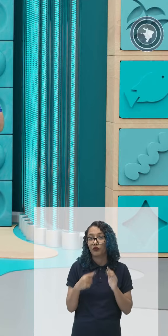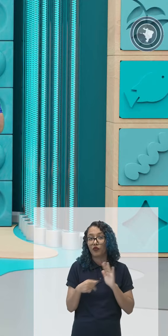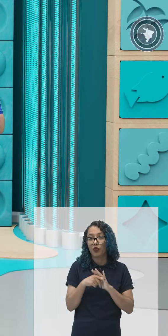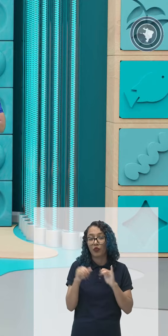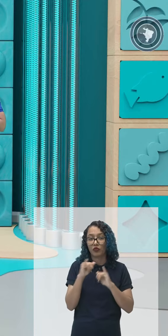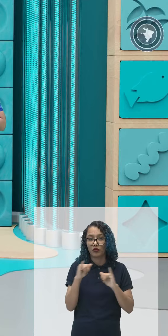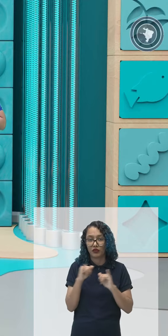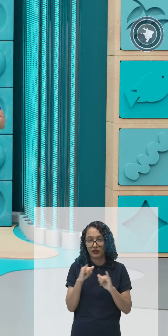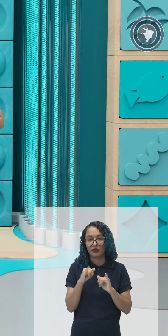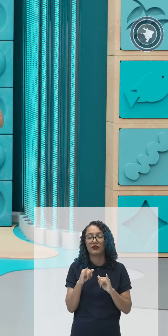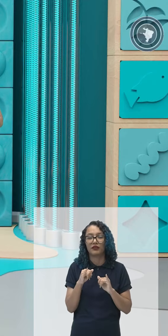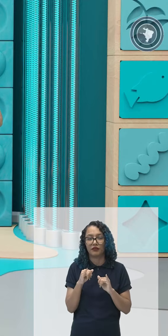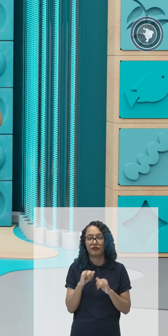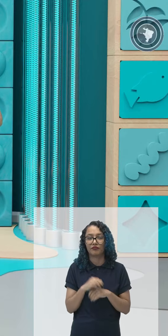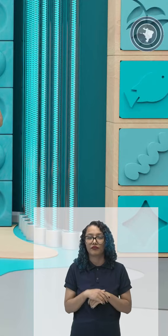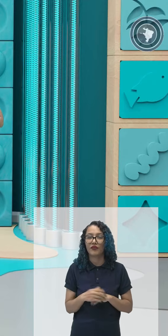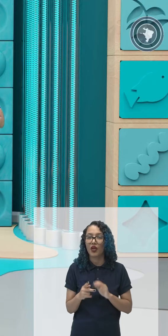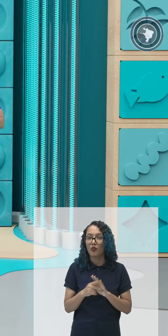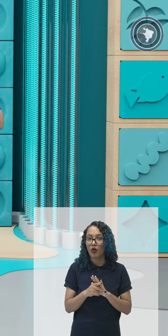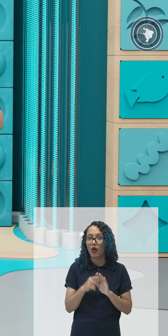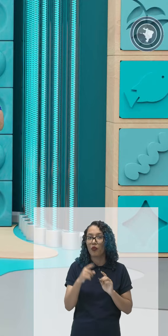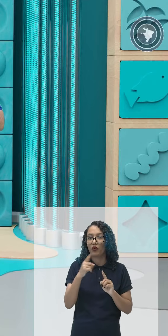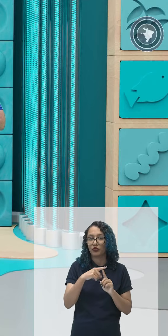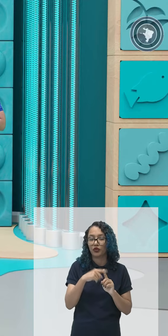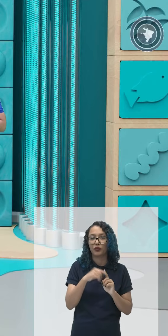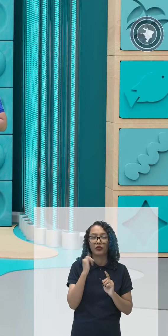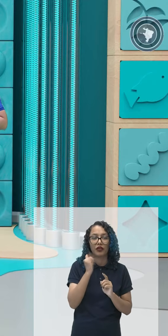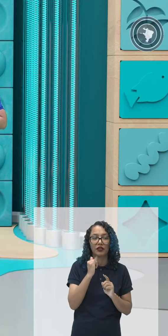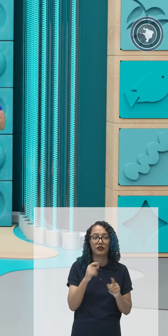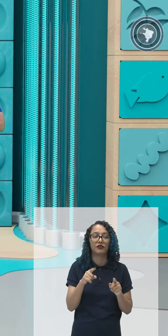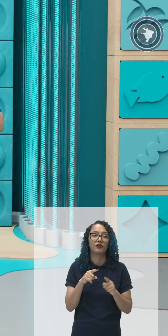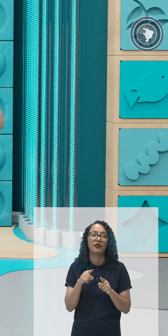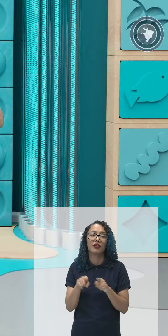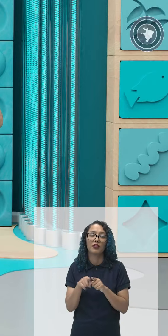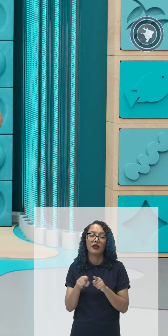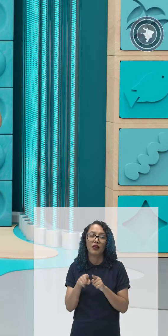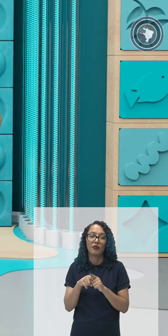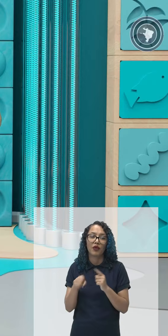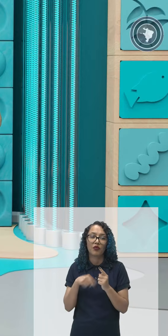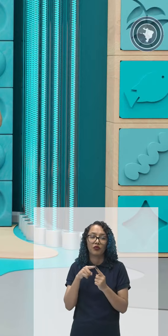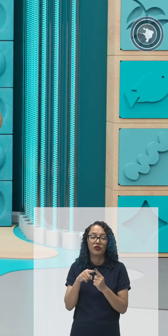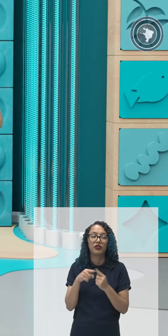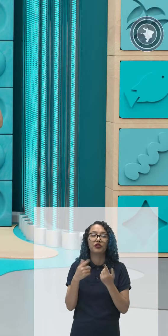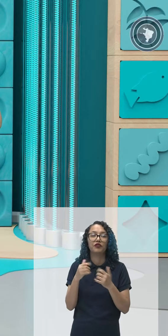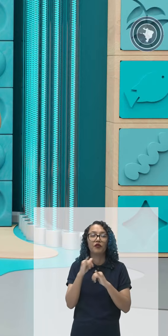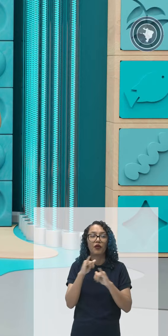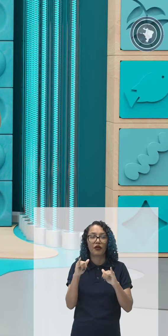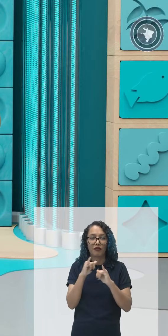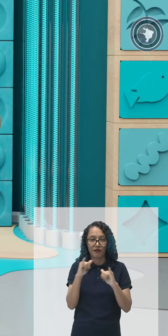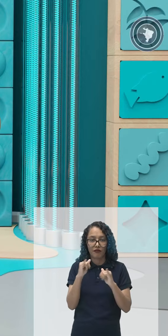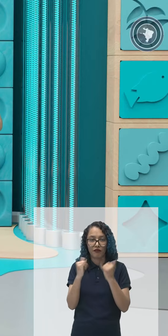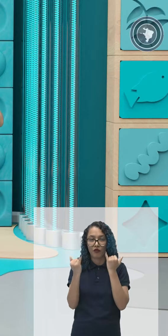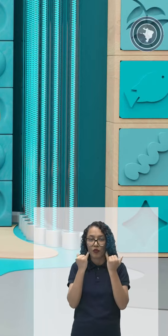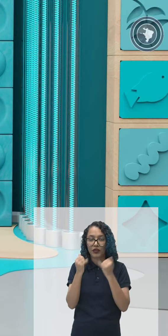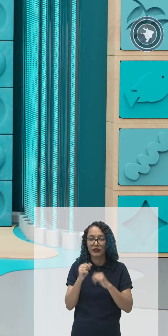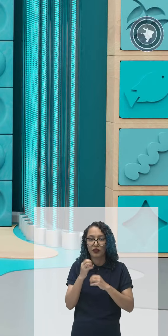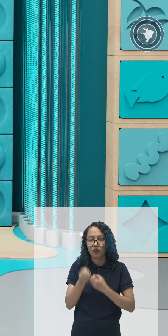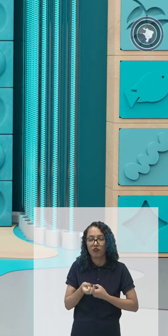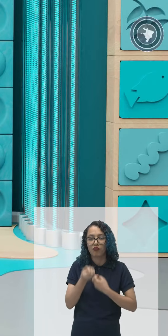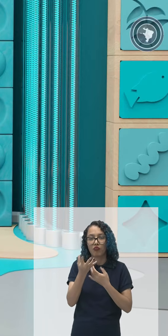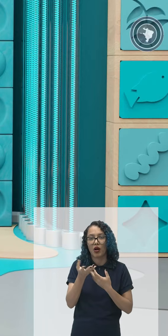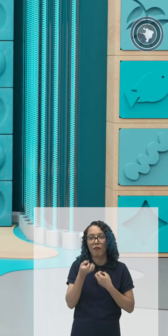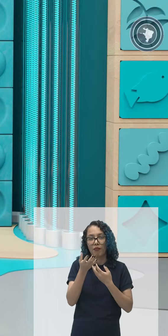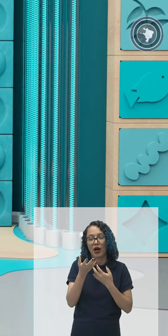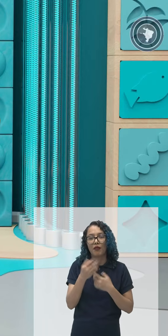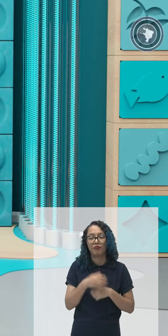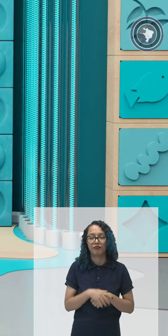ela faz parte da tipologia narrativa e tem a função de informar. Então, ela é um gênero textual que